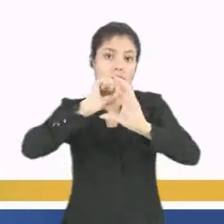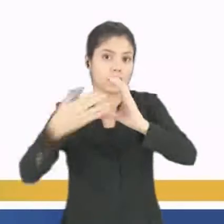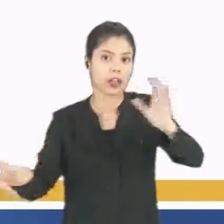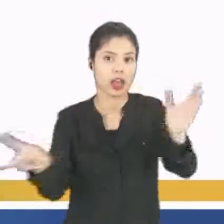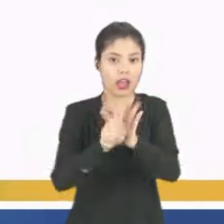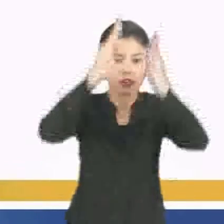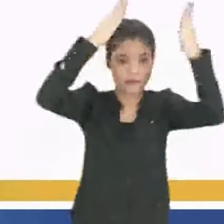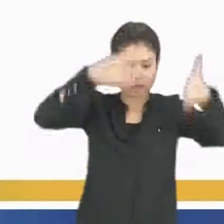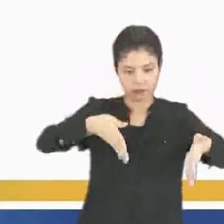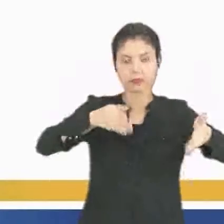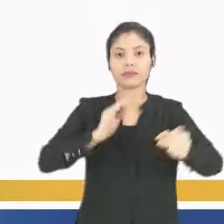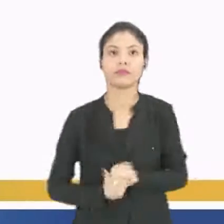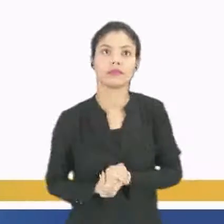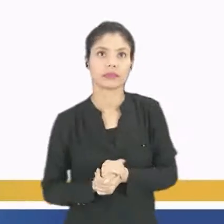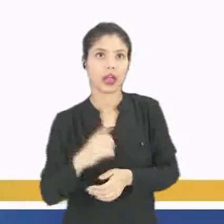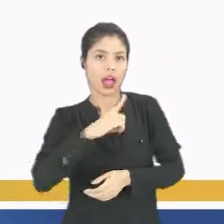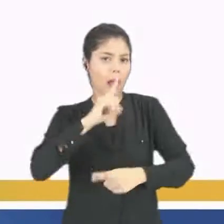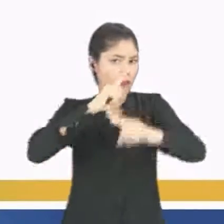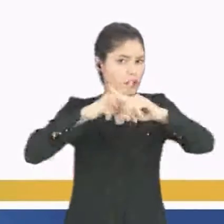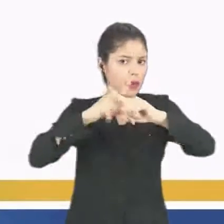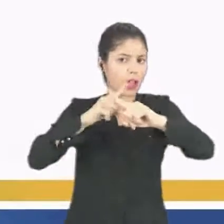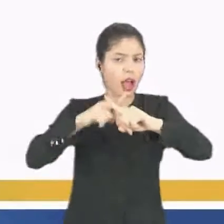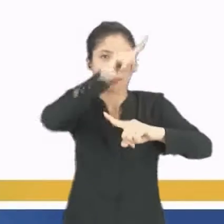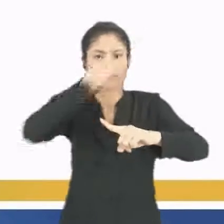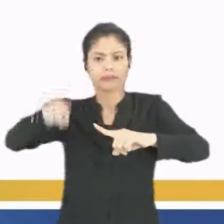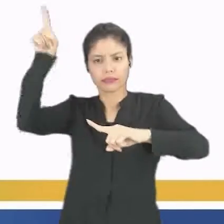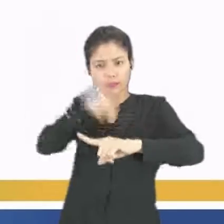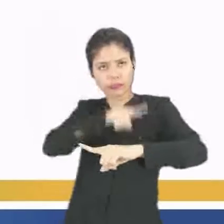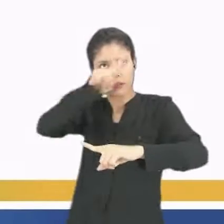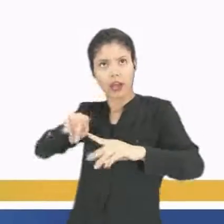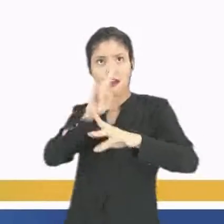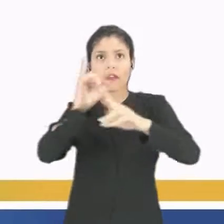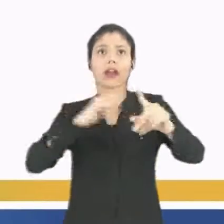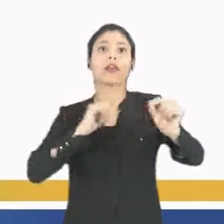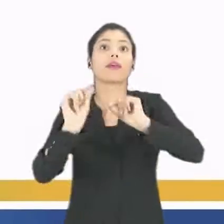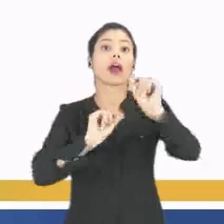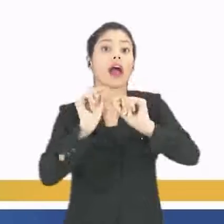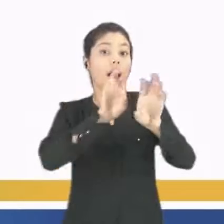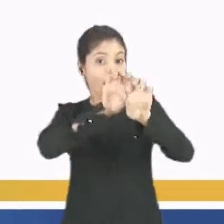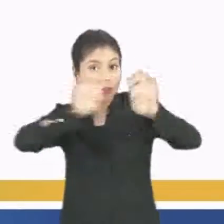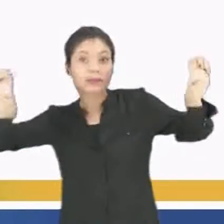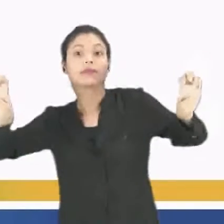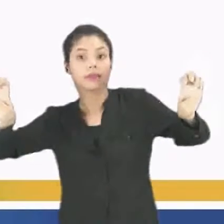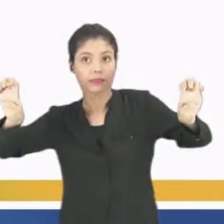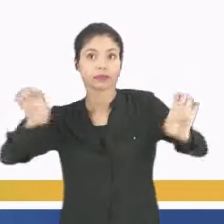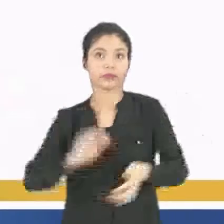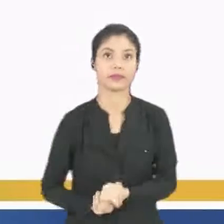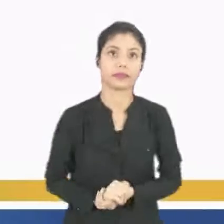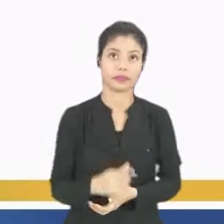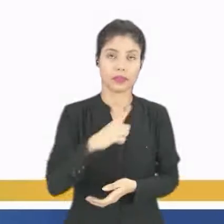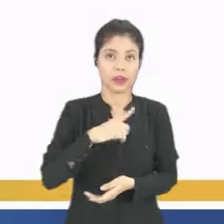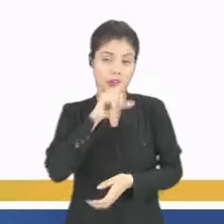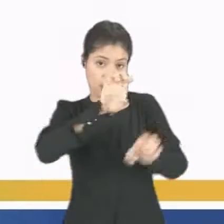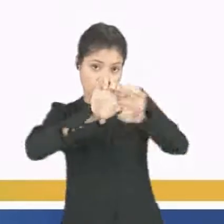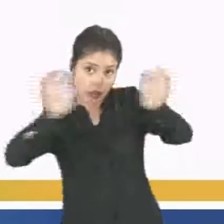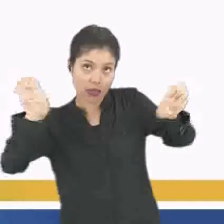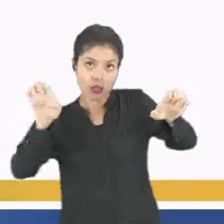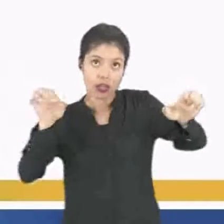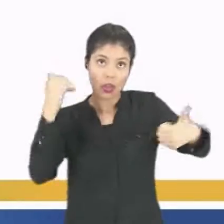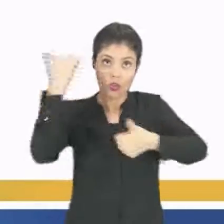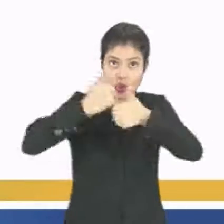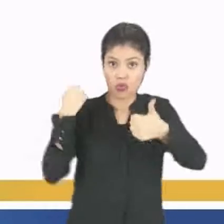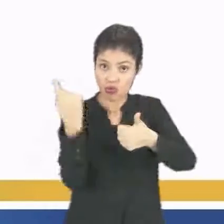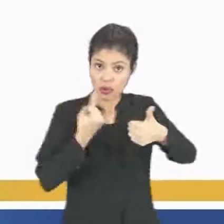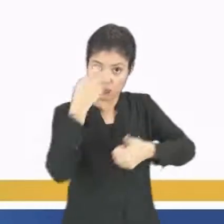eles estão alinhados, ok? Ao multiplicar aqui utilizando, nós vamos encontrar essa equação, certo? E essa equação, ao isolar